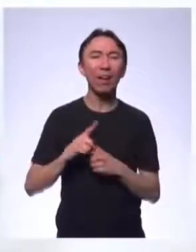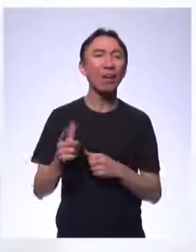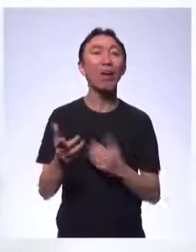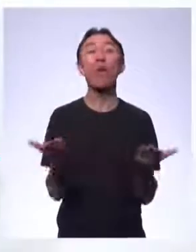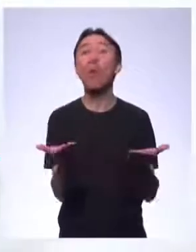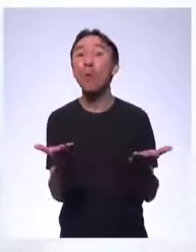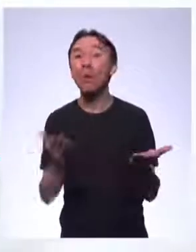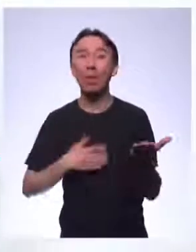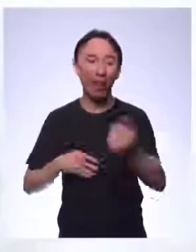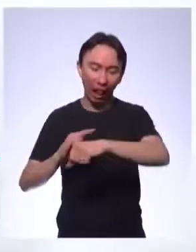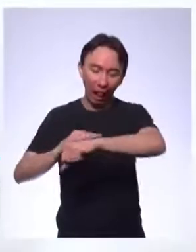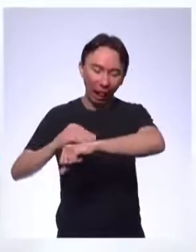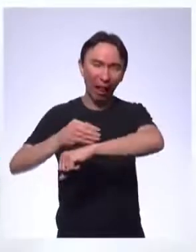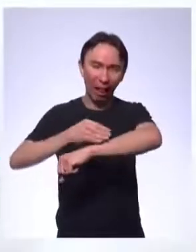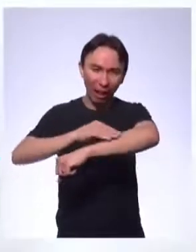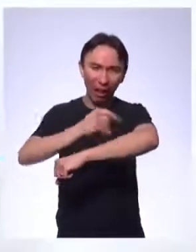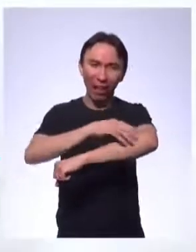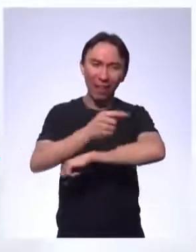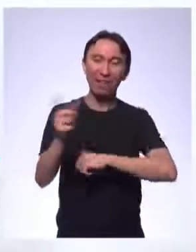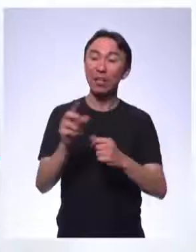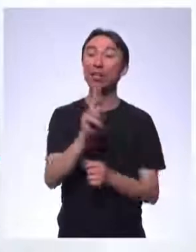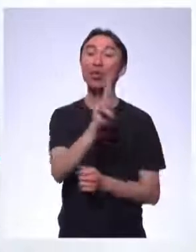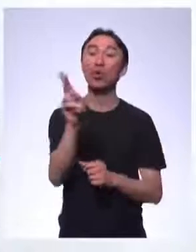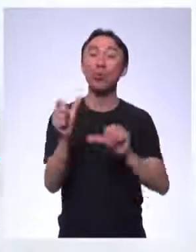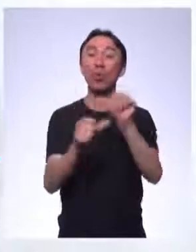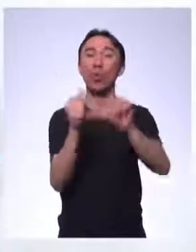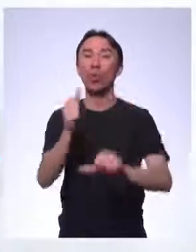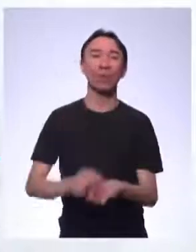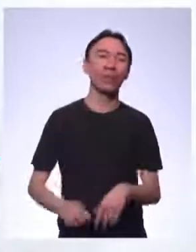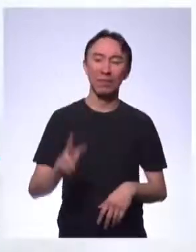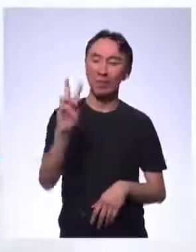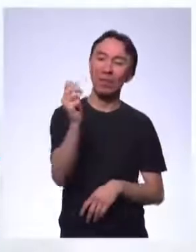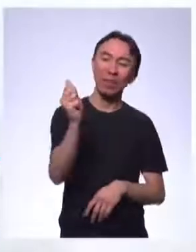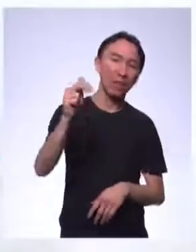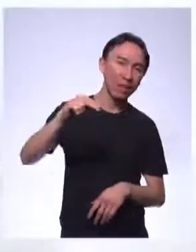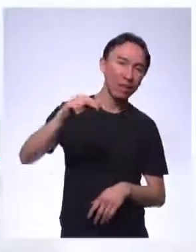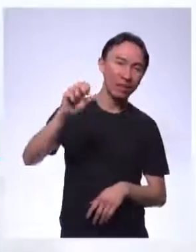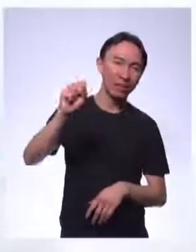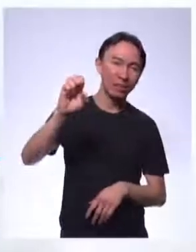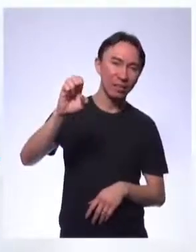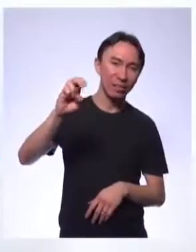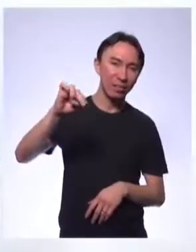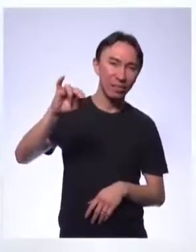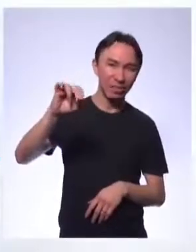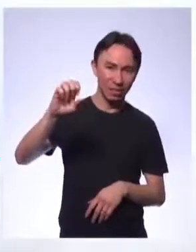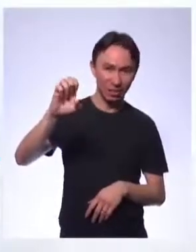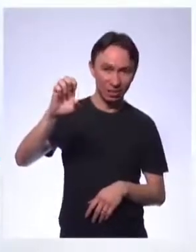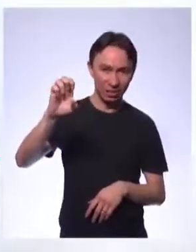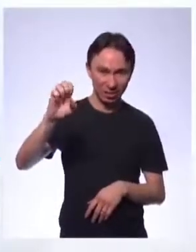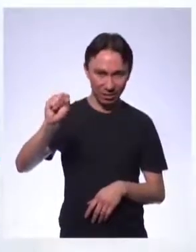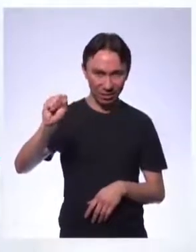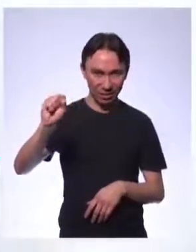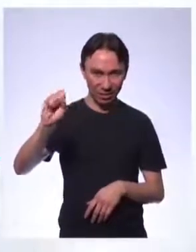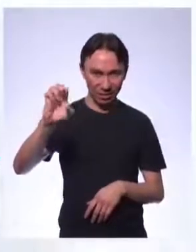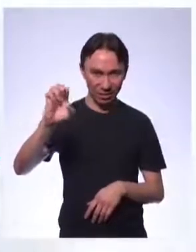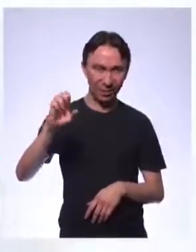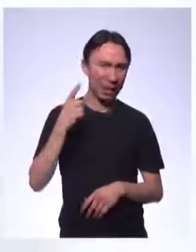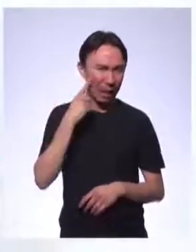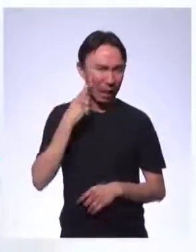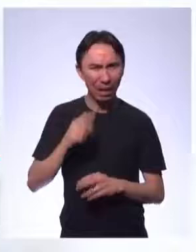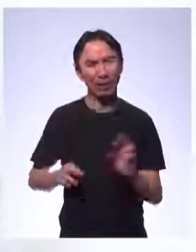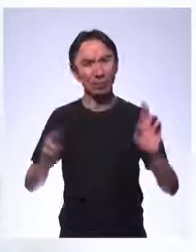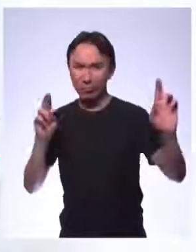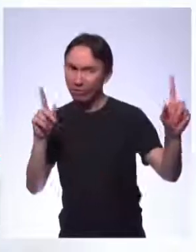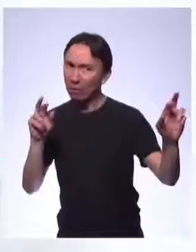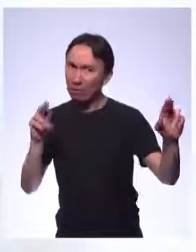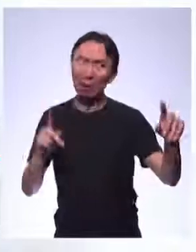de hanseníase, tá bom? Ela também é causada por uma bactéria, assim como a peste negra, mas não é a mesma doença, são